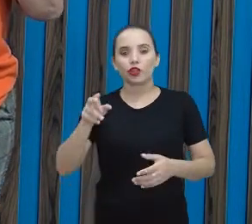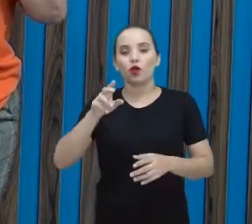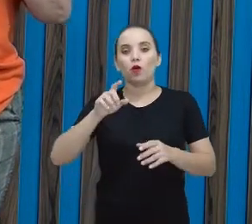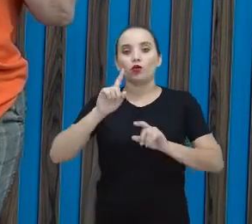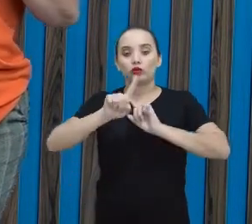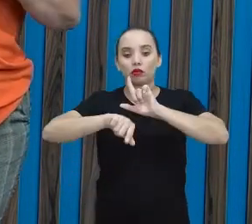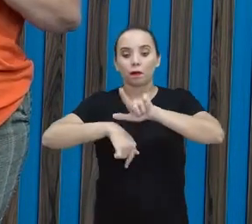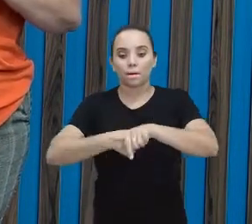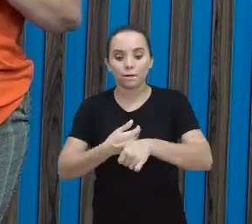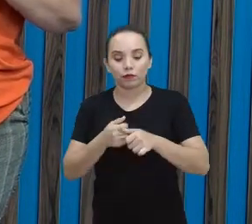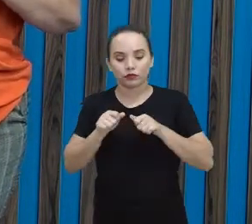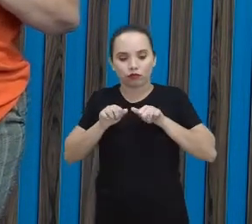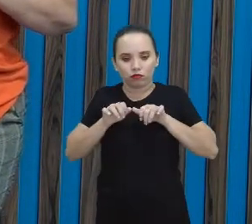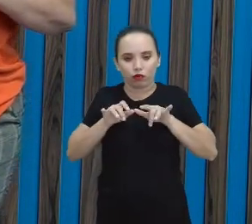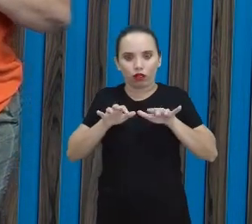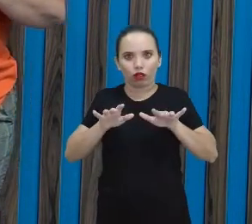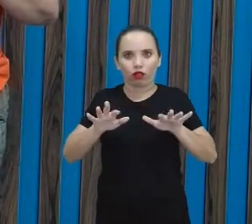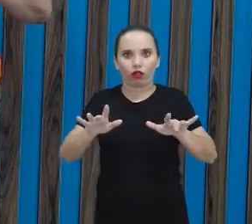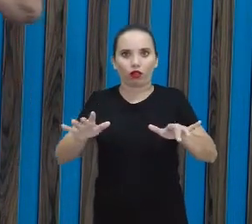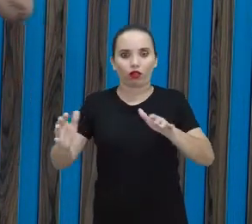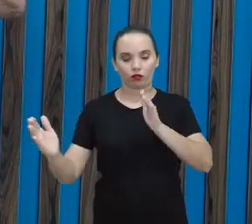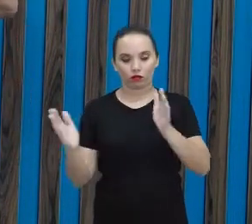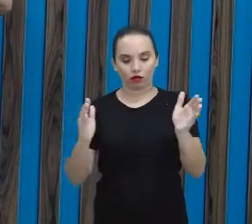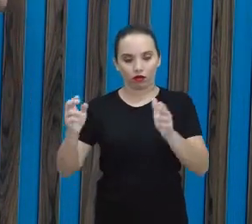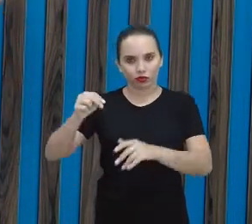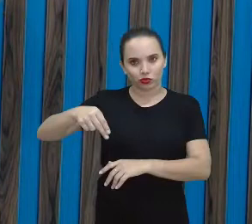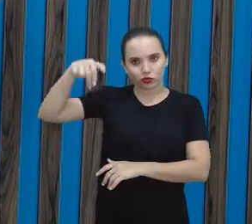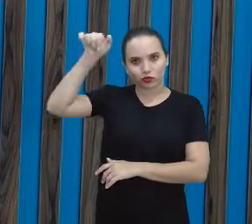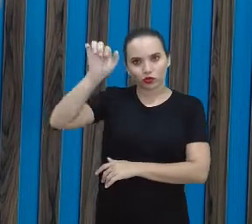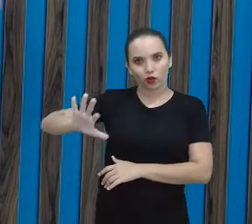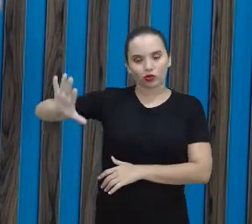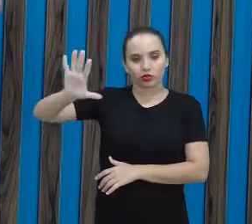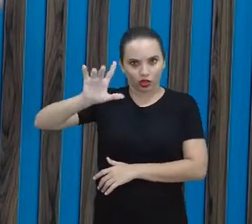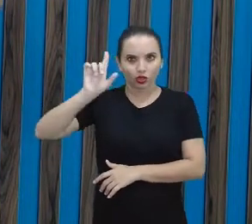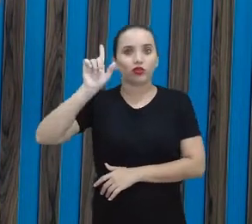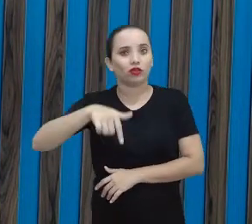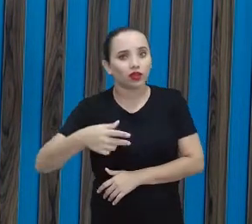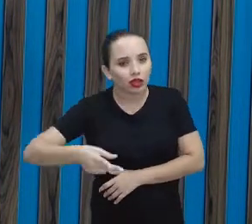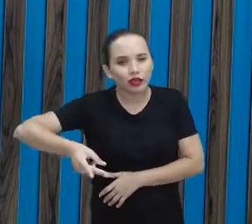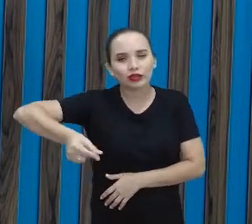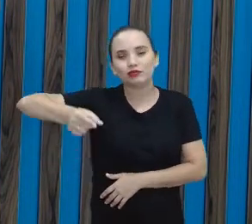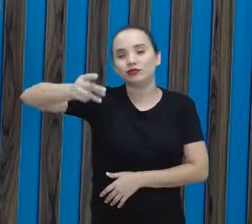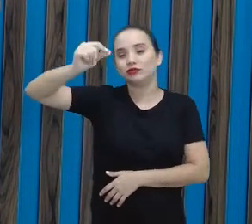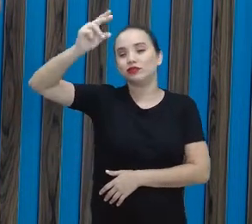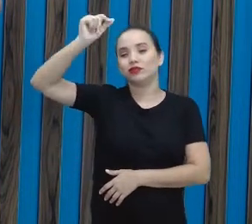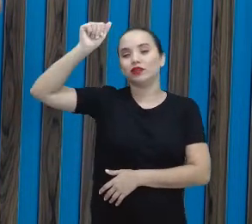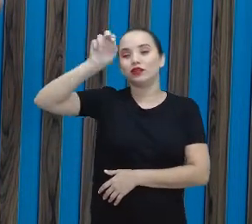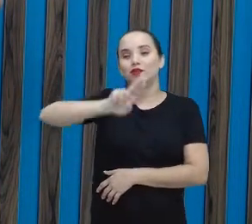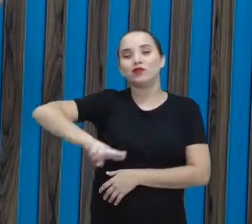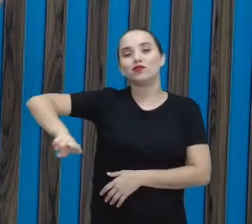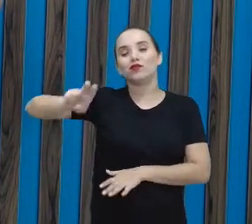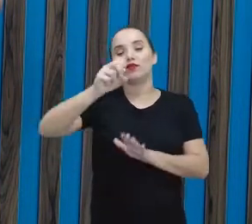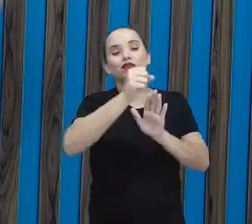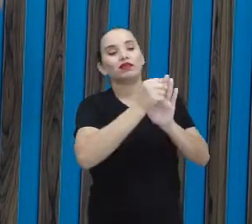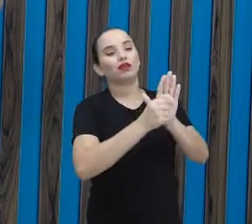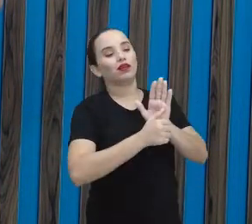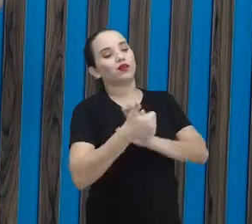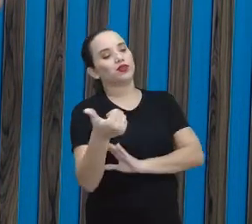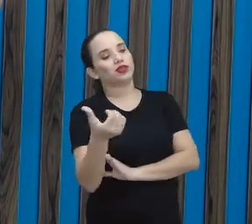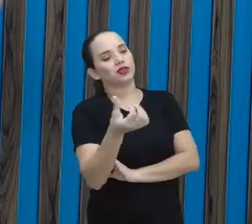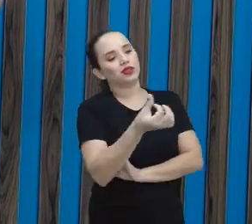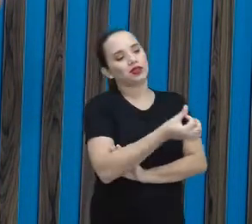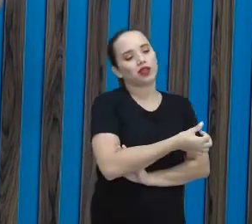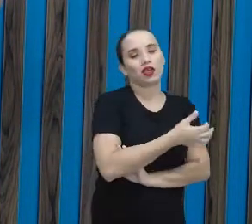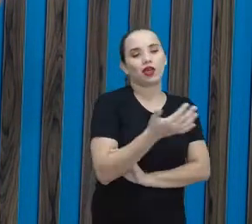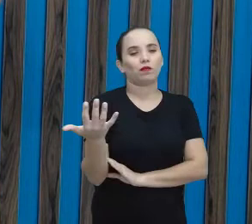difundiu muito no Nordeste, que é um tipo de gravura muito antigo, era feito lá no século XVI, desde o século